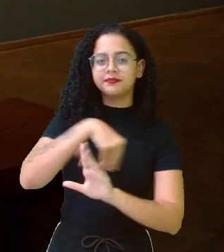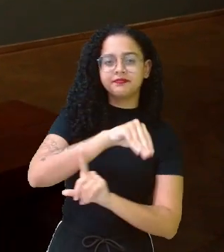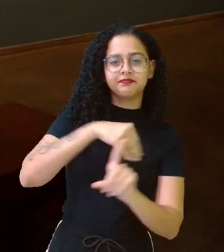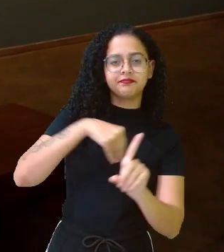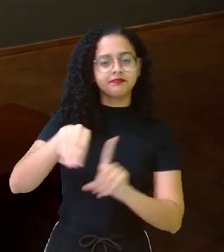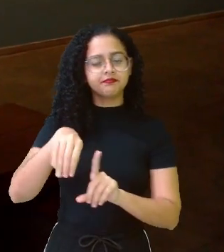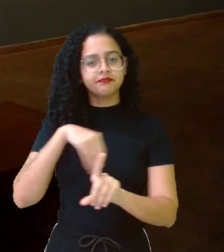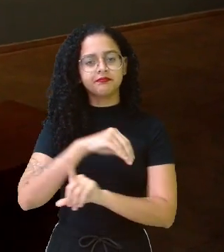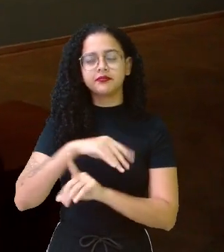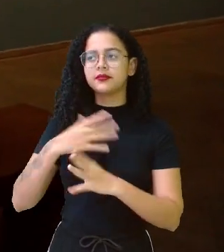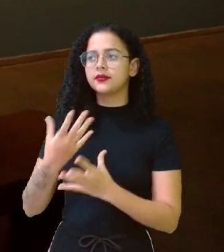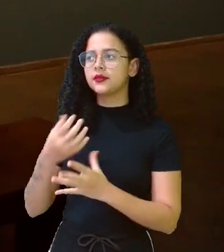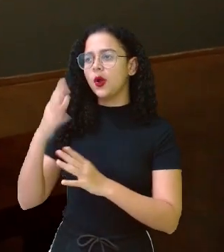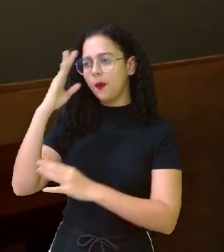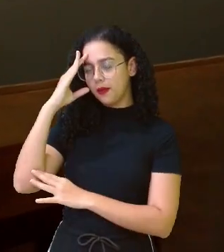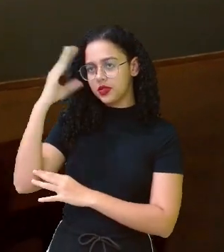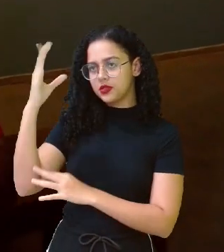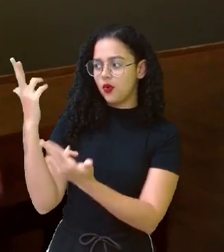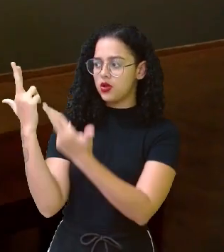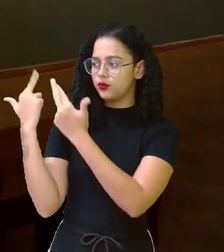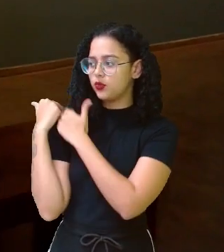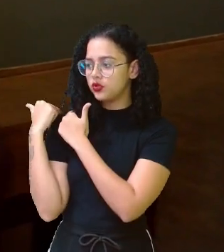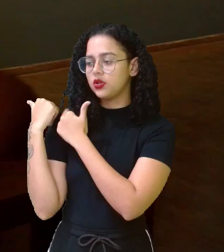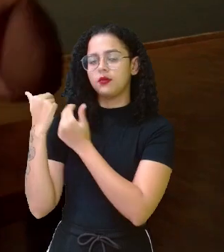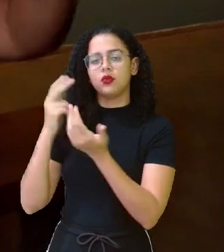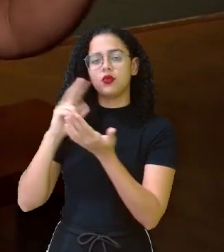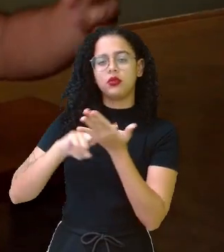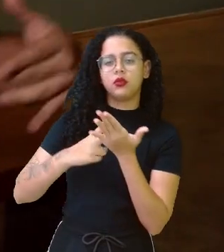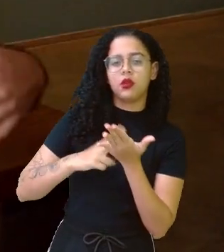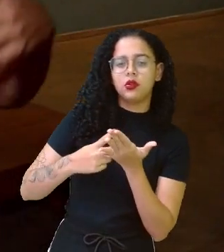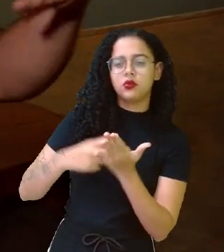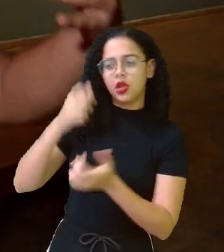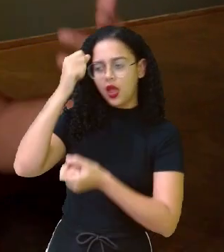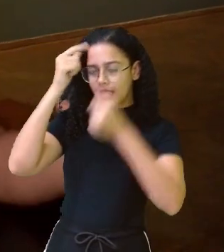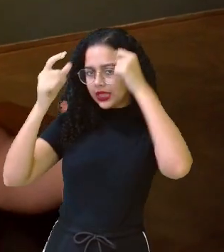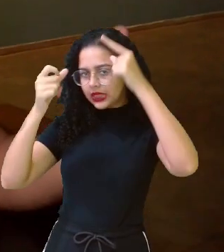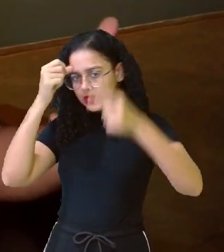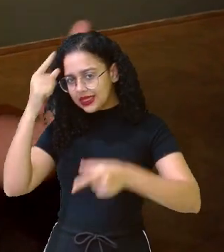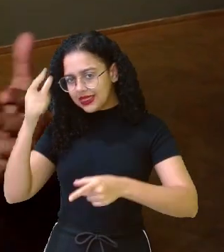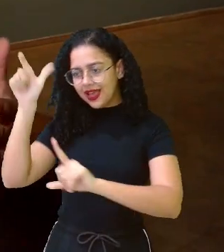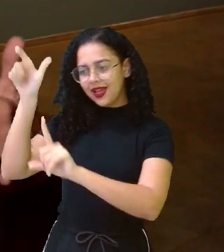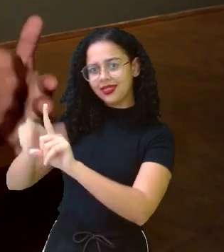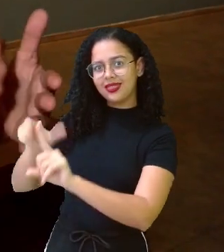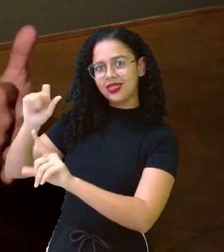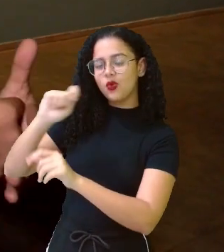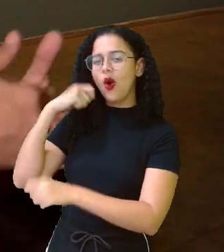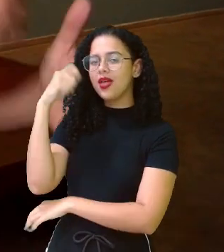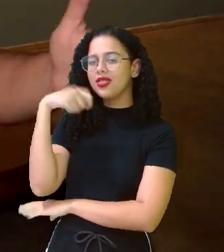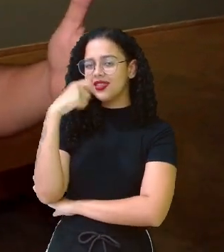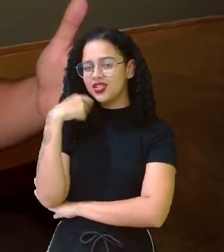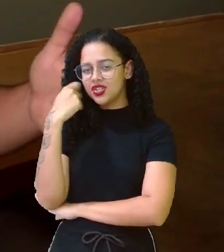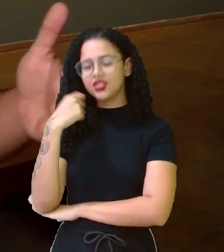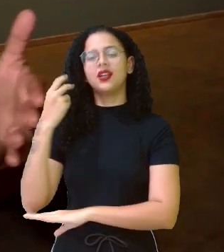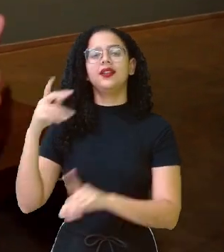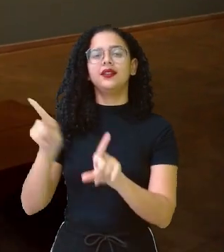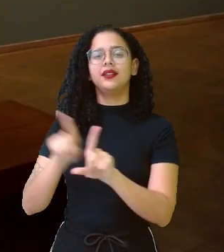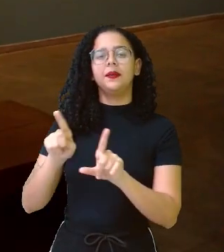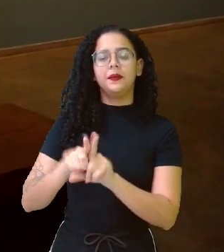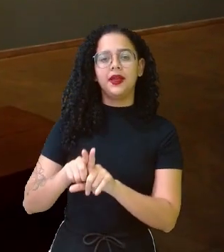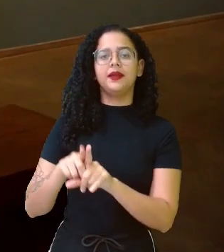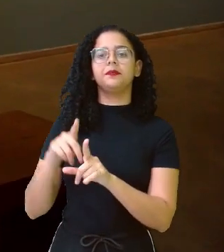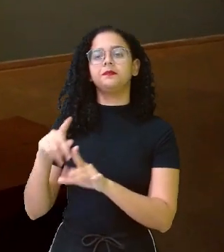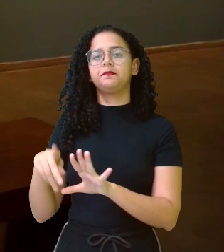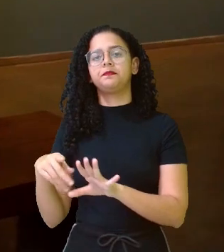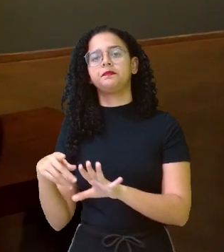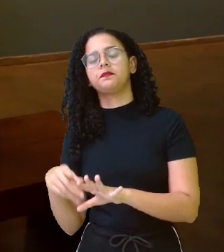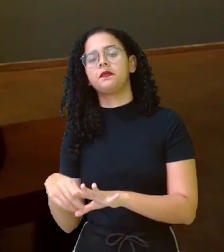ser, vamos por assim dizer, o principal responsável por traduzir as ideias ou a ideia do artista e trazer para que esse público, ao visitar